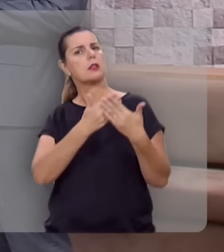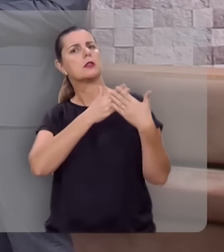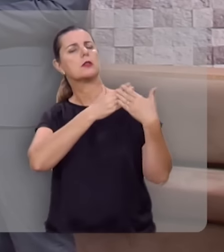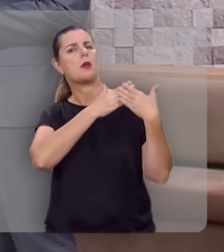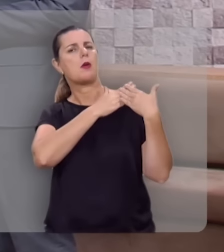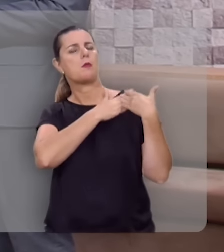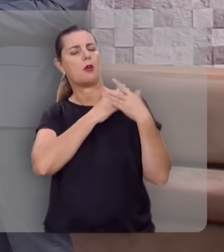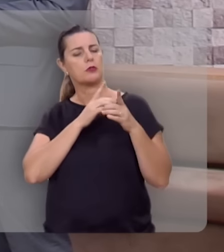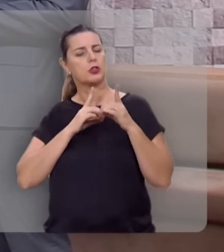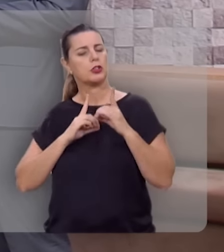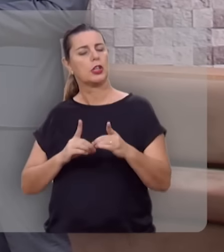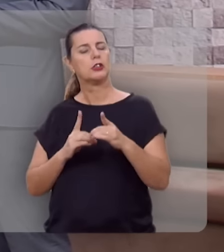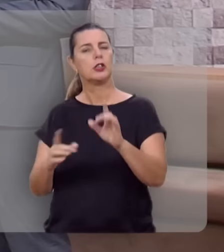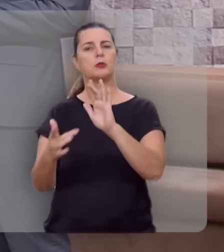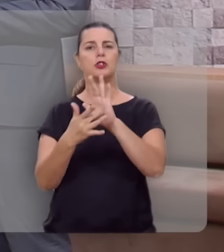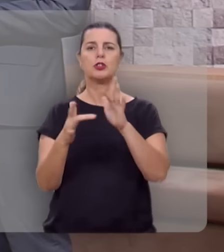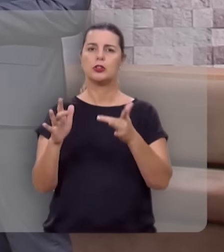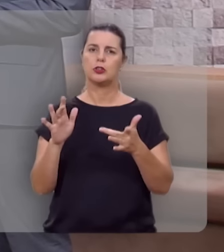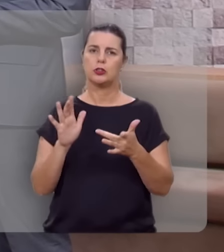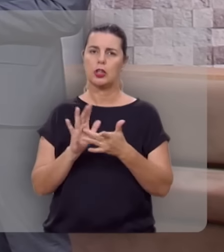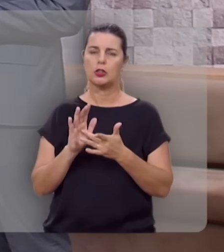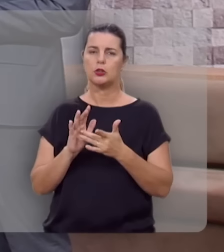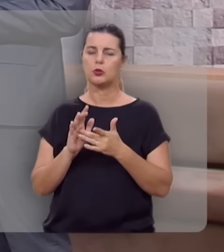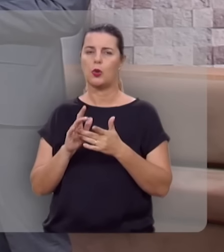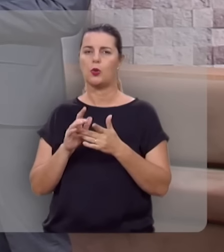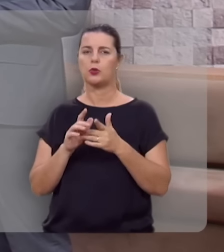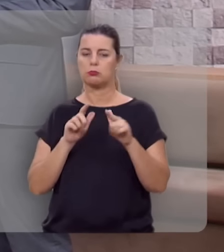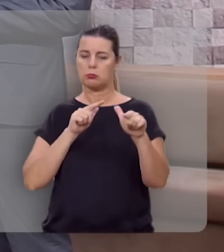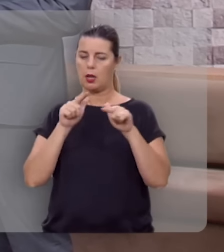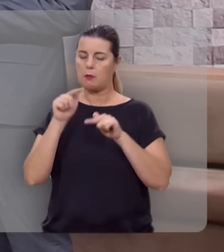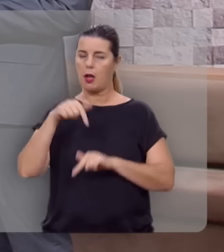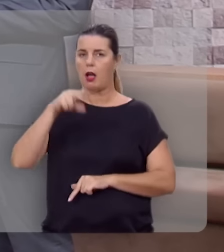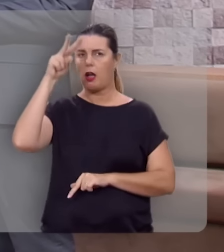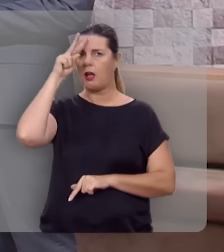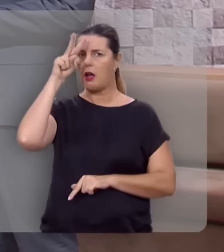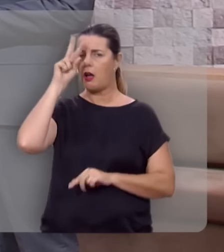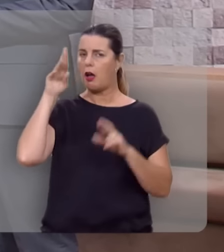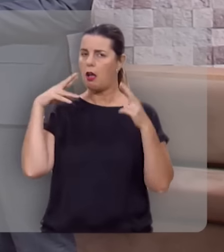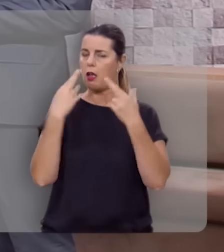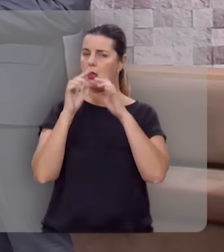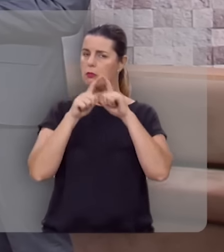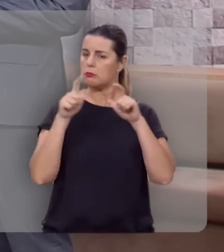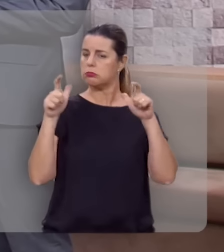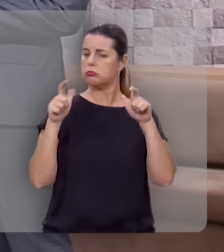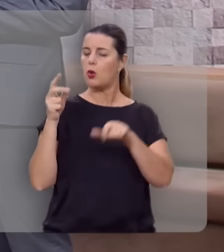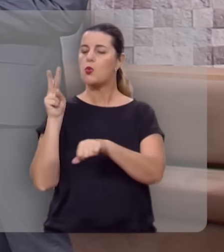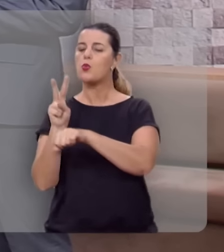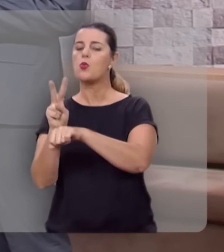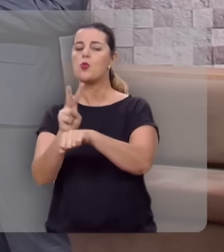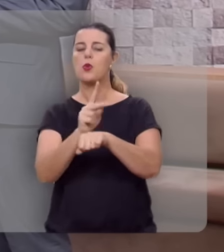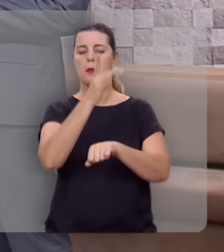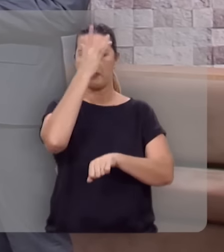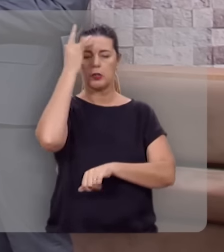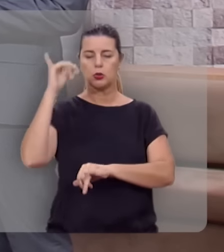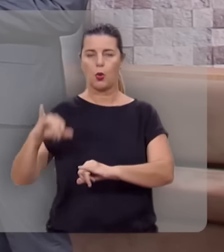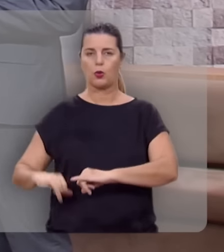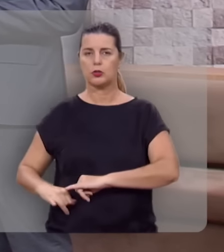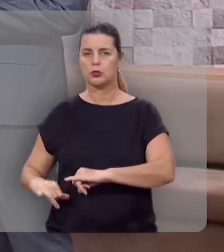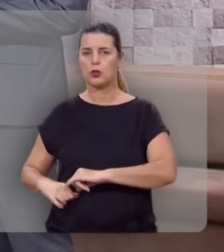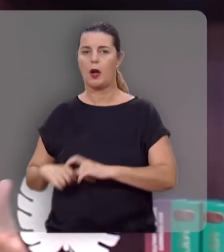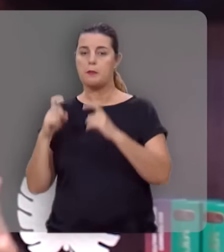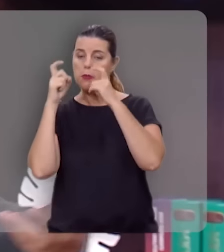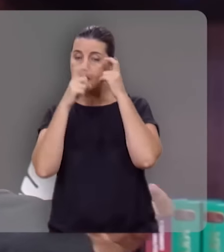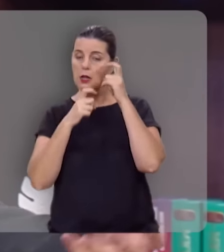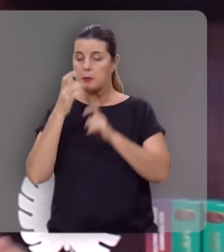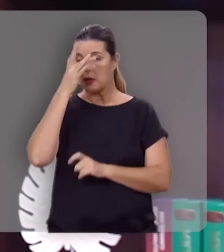papel, né, enquanto discípulos e discípulas de Jesus, agentes do reino de Deus na história, né, o cuidado com aqueles que sofrem,